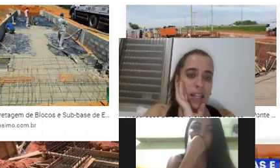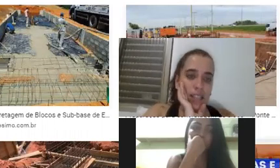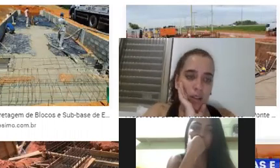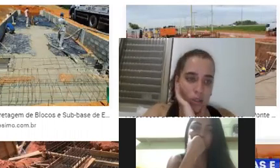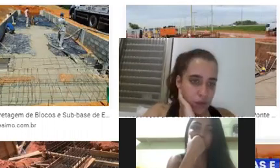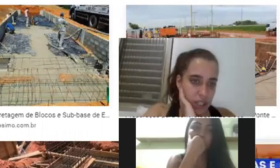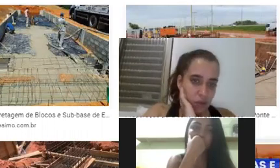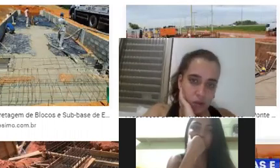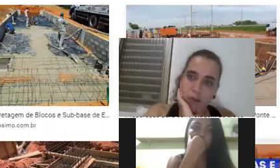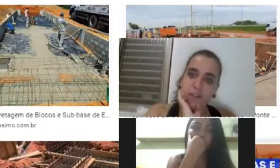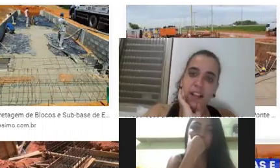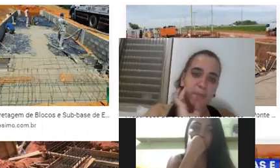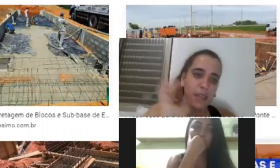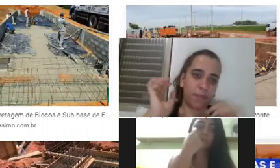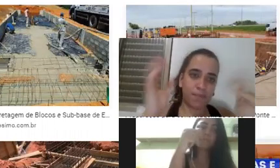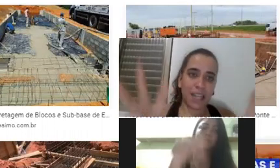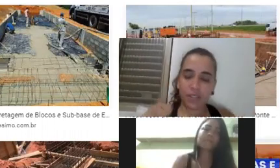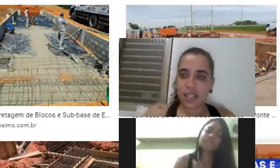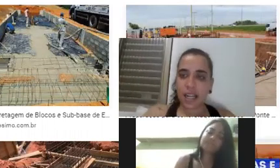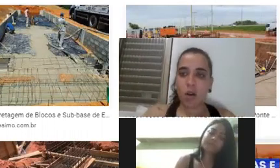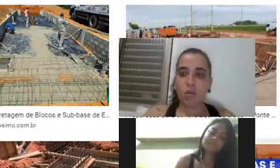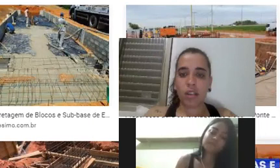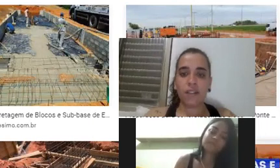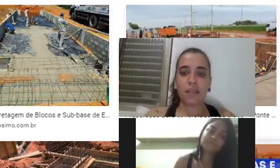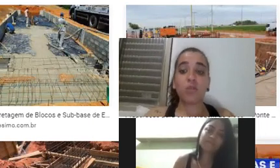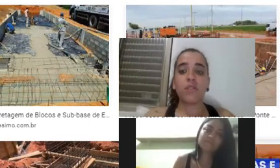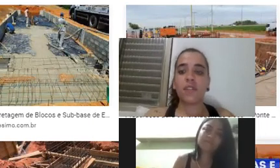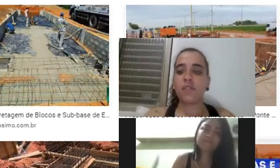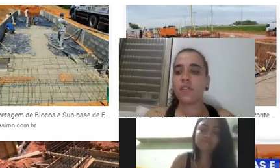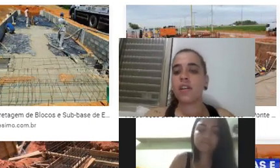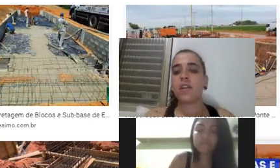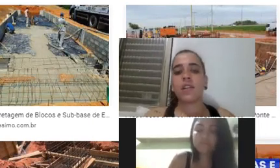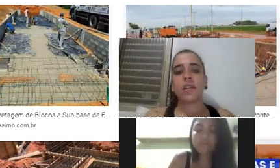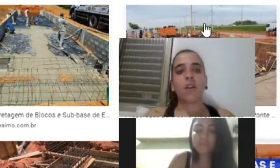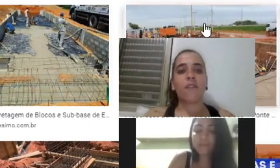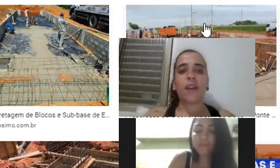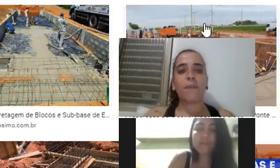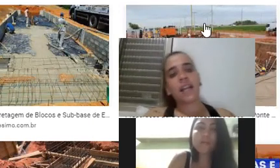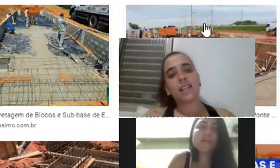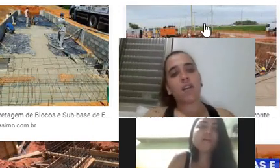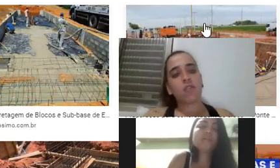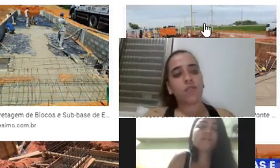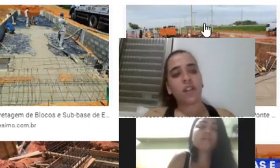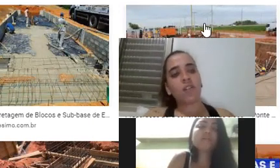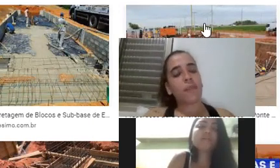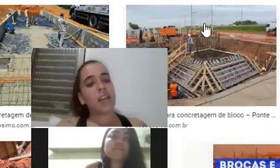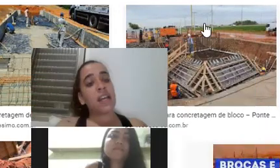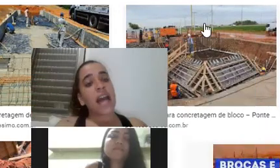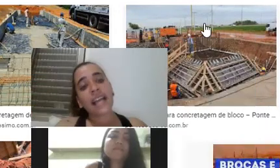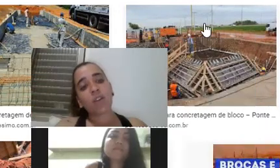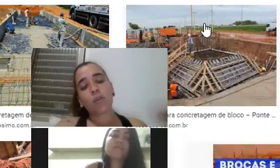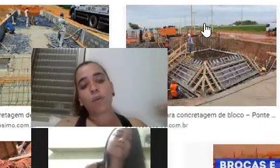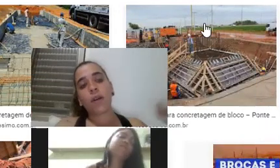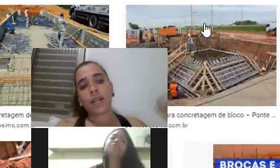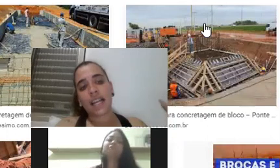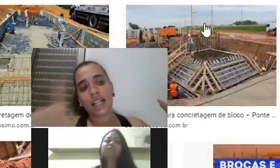lá para aquelas aulas do final, como eu falei, porque para a gente fazer cálculo aqui vai ser muito difícil. Então, vai ficar para aquelas aulas do final também.